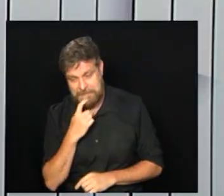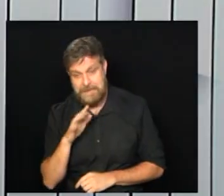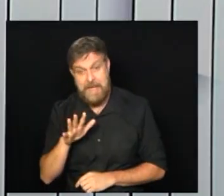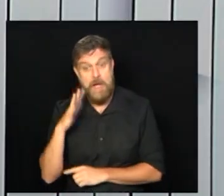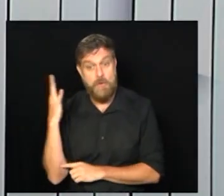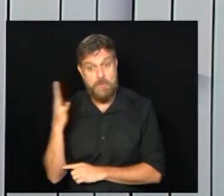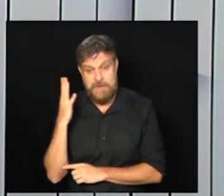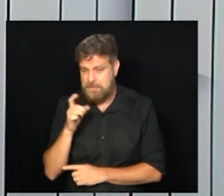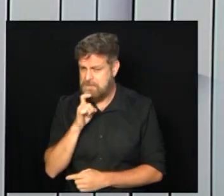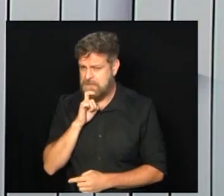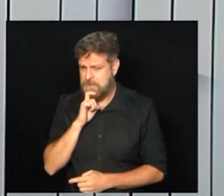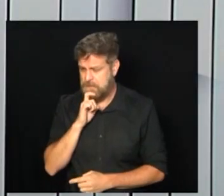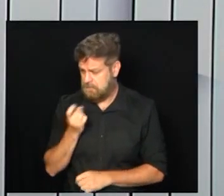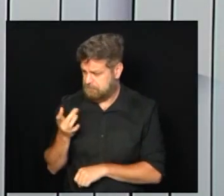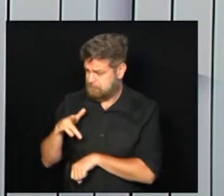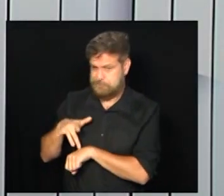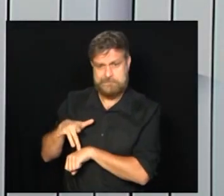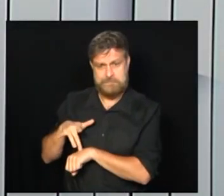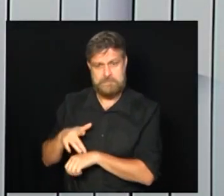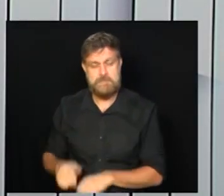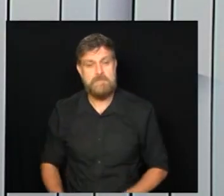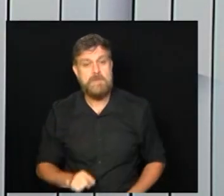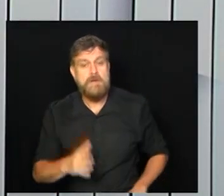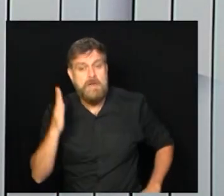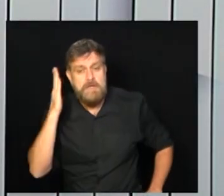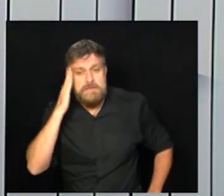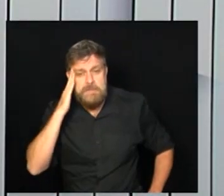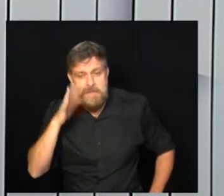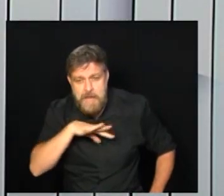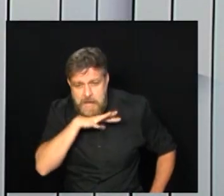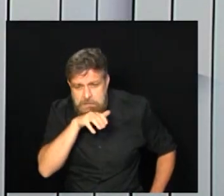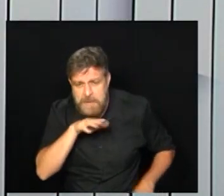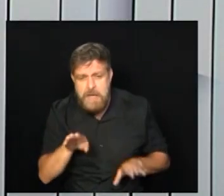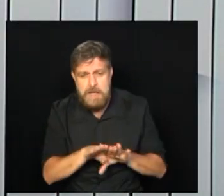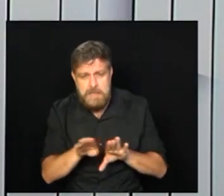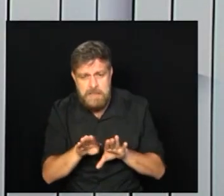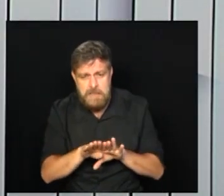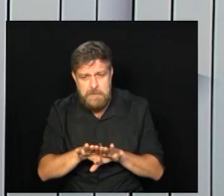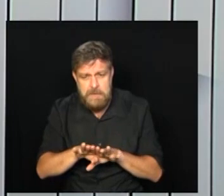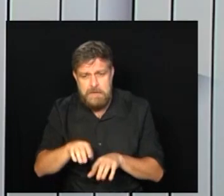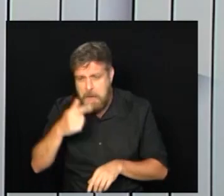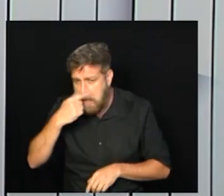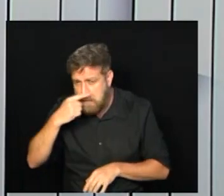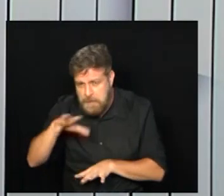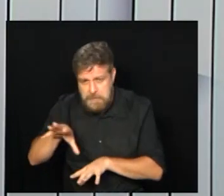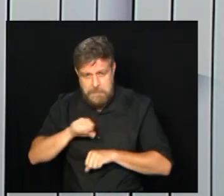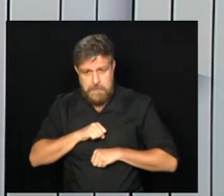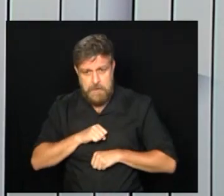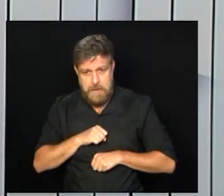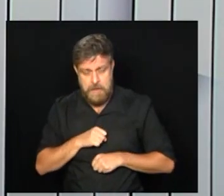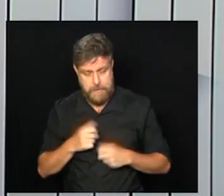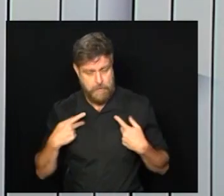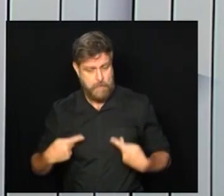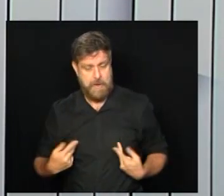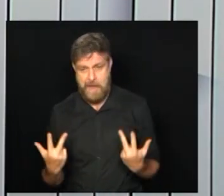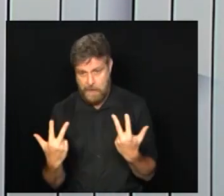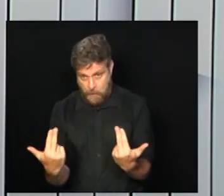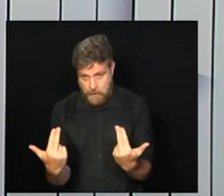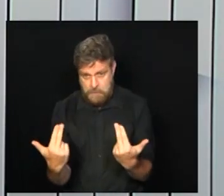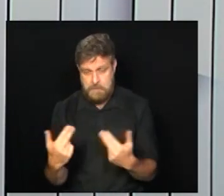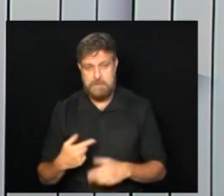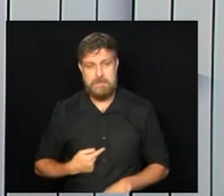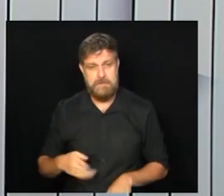inverno. Olha só, você sabia que os animais também podem ficar gripados, assim como a gente? Por